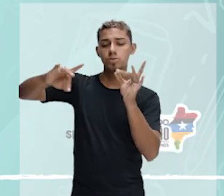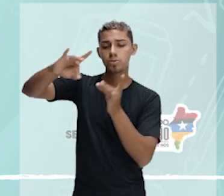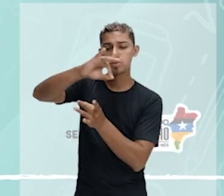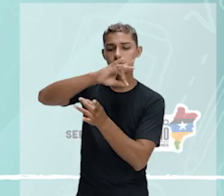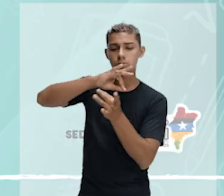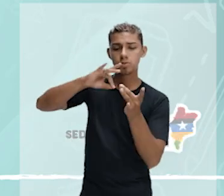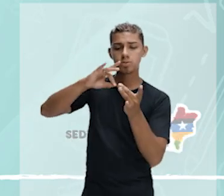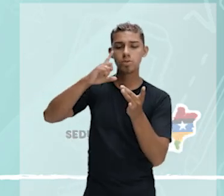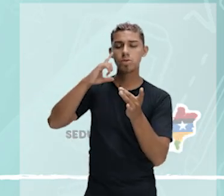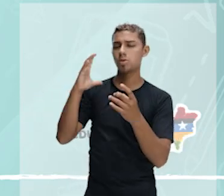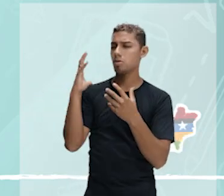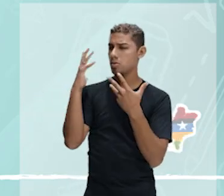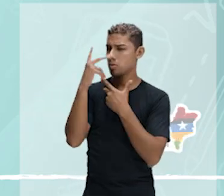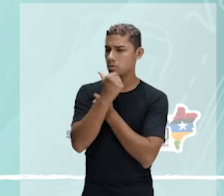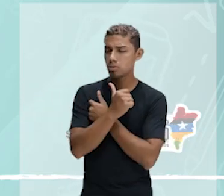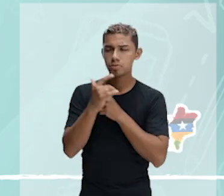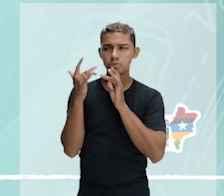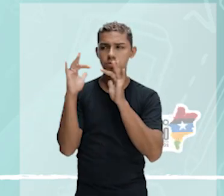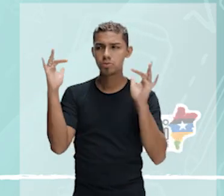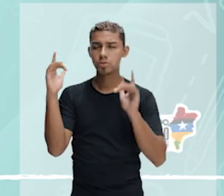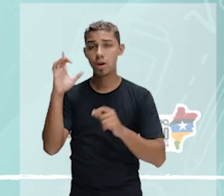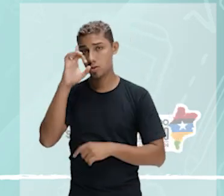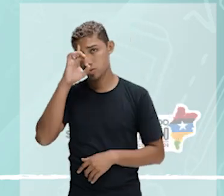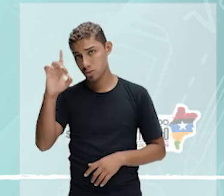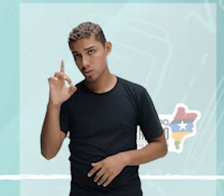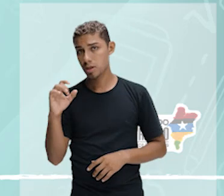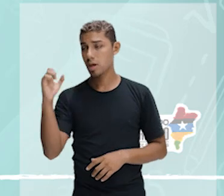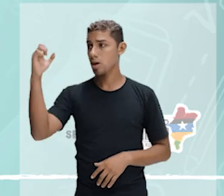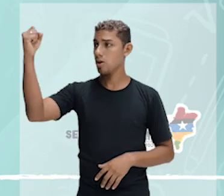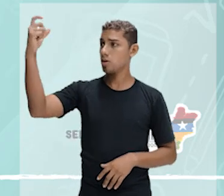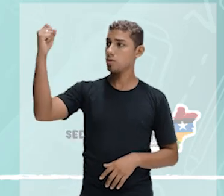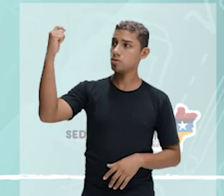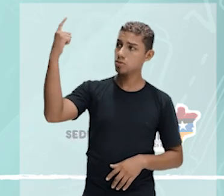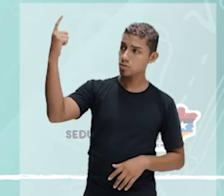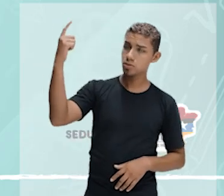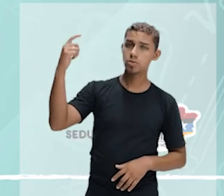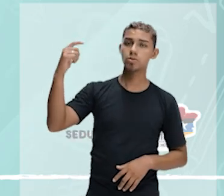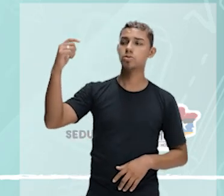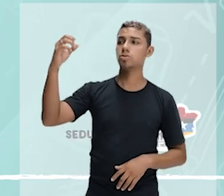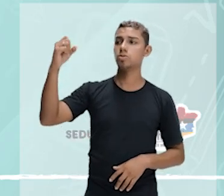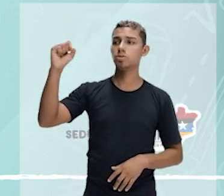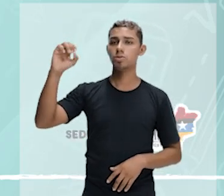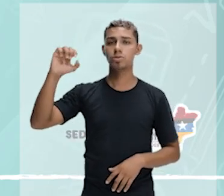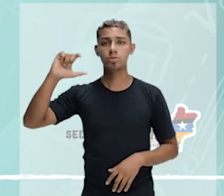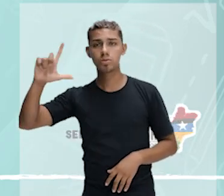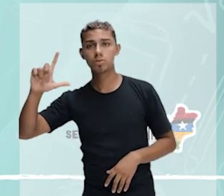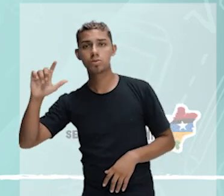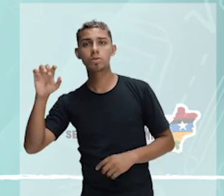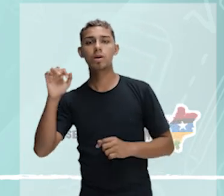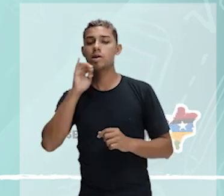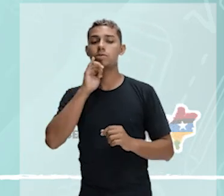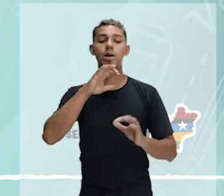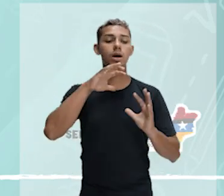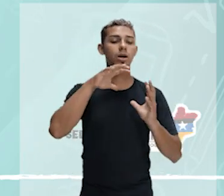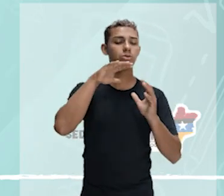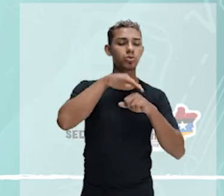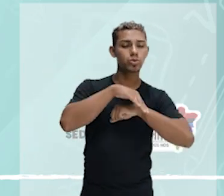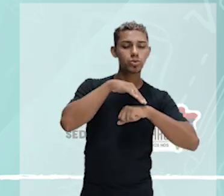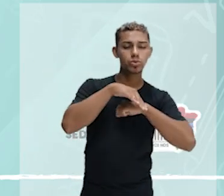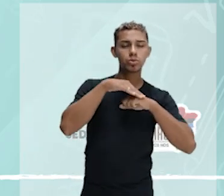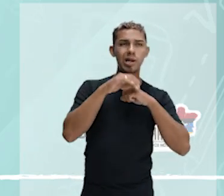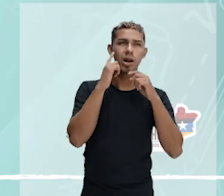brilhante, visível durante o dia, né? No caso que é o Sol, à noite, no céu, observamos